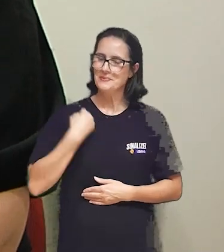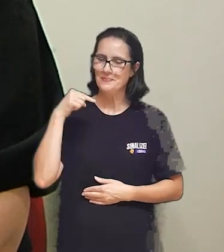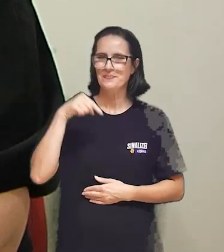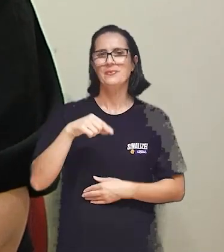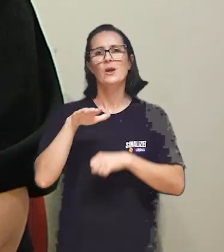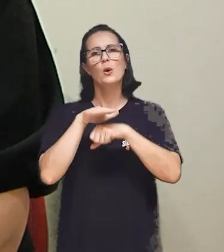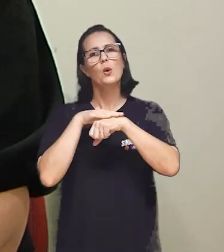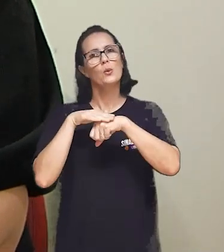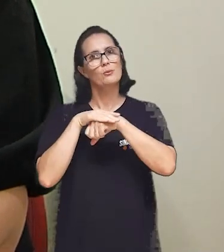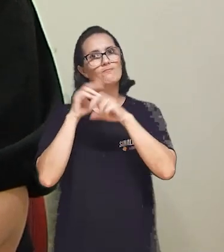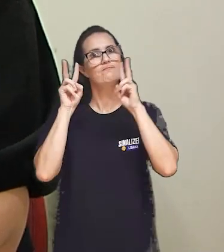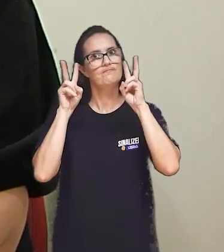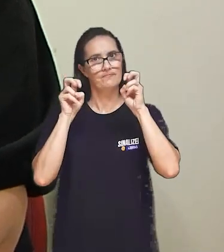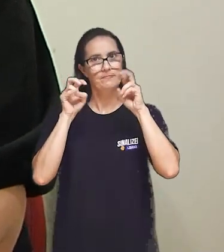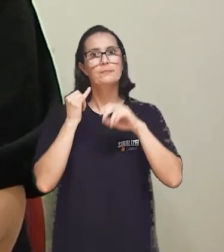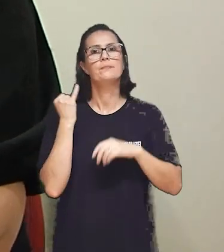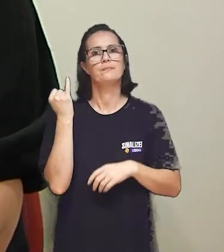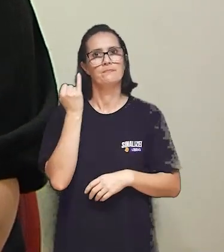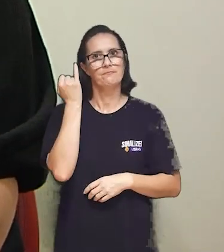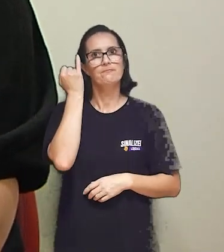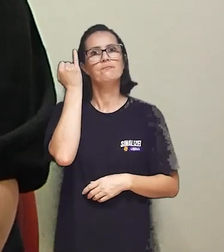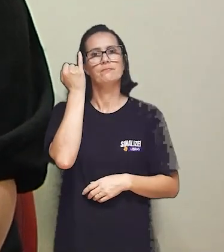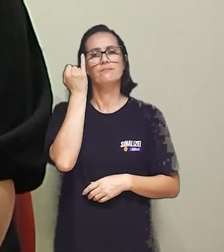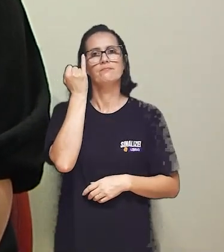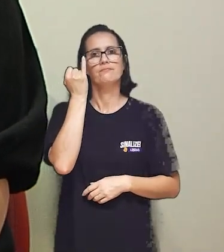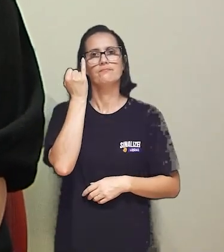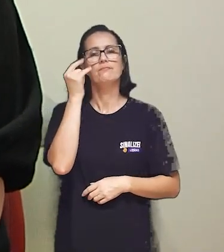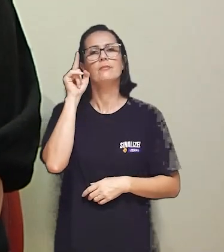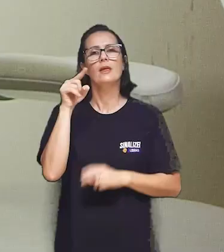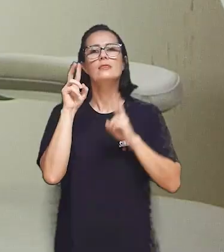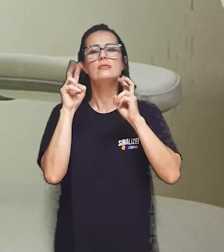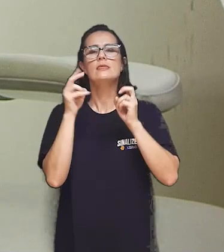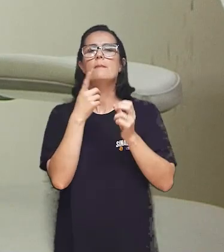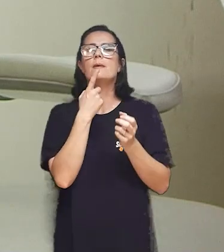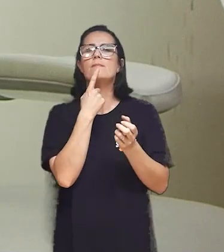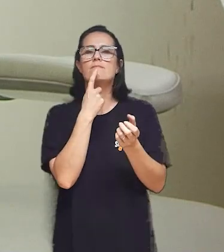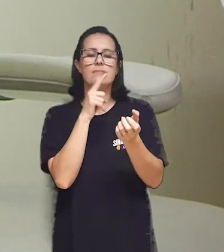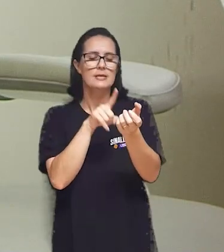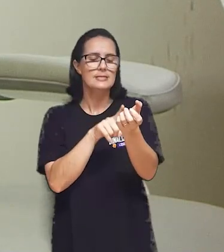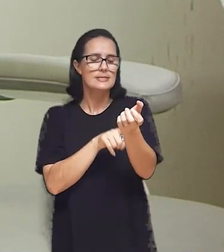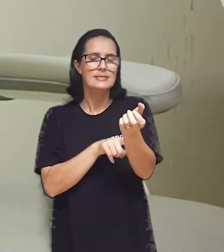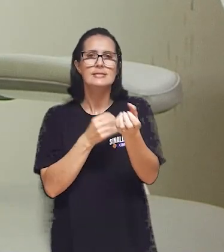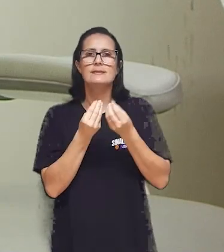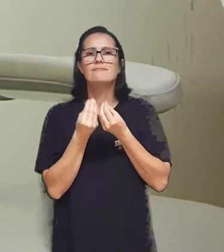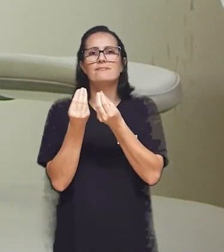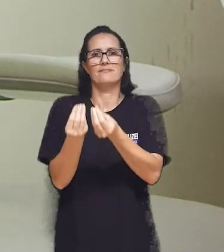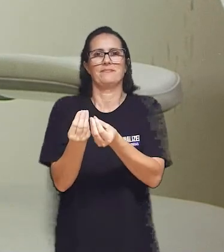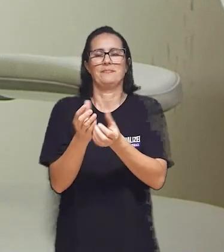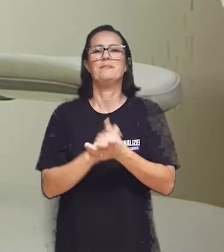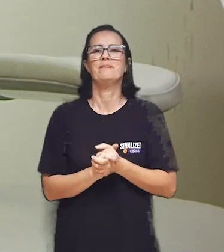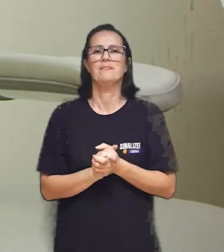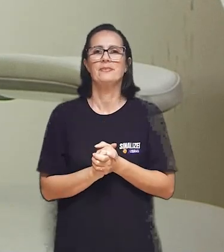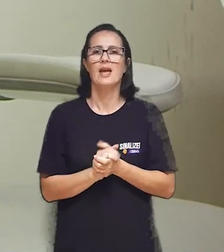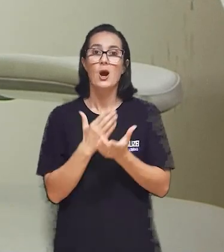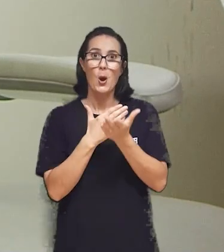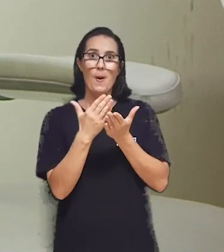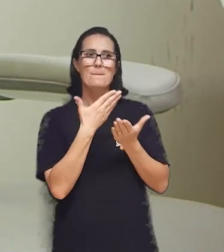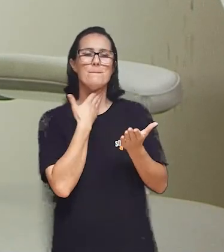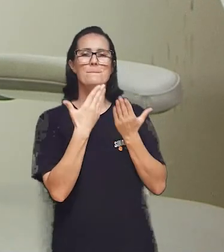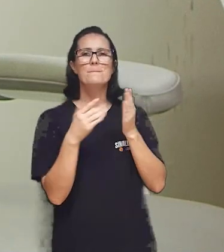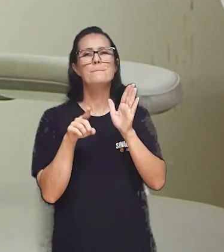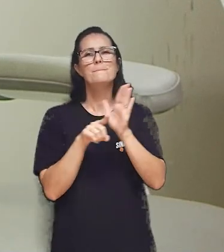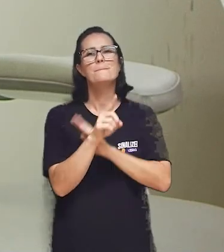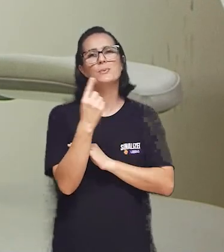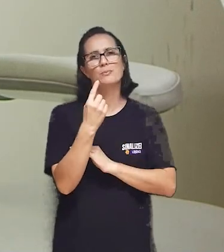gente conversar sobre um assunto tão importante como a doação de sangue. Para começarmos esse nosso bate-papo, vamos à nossa